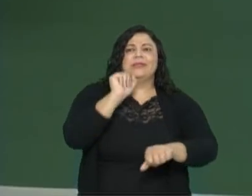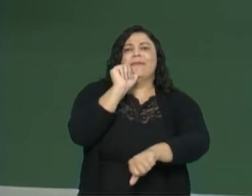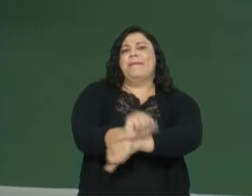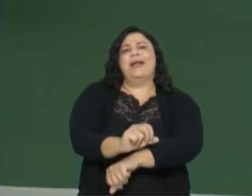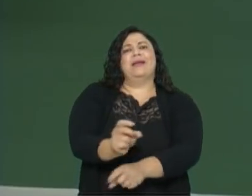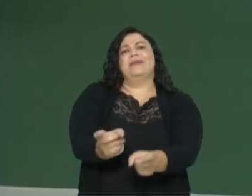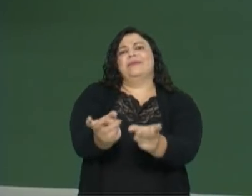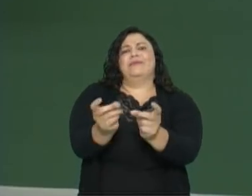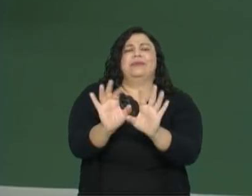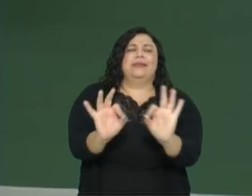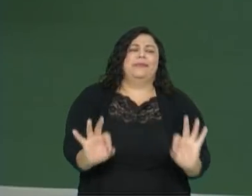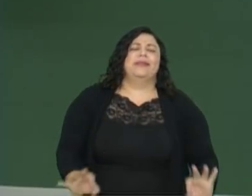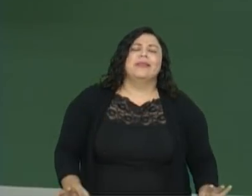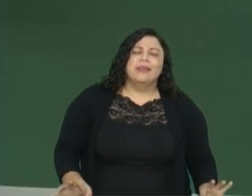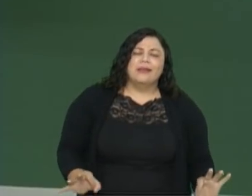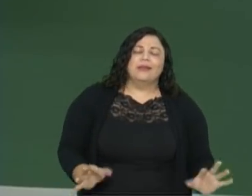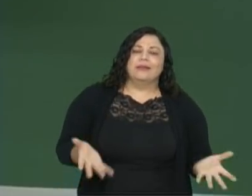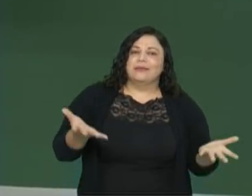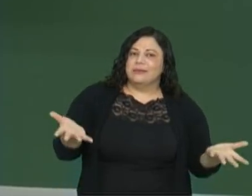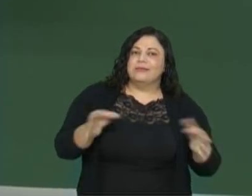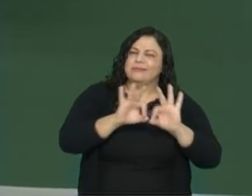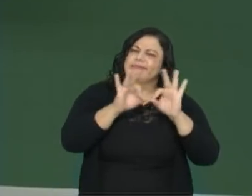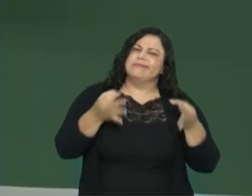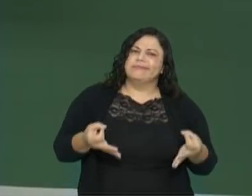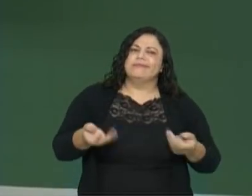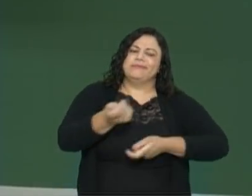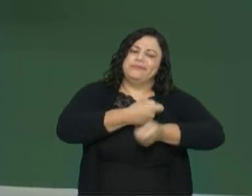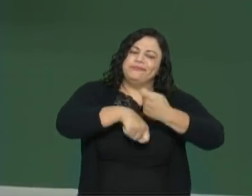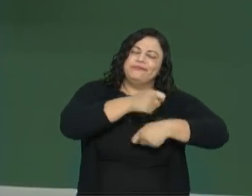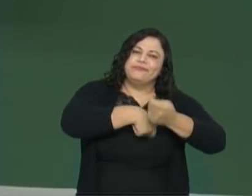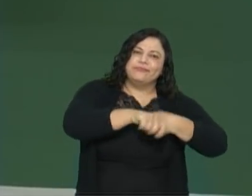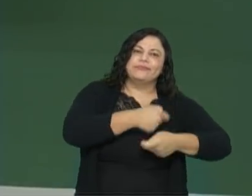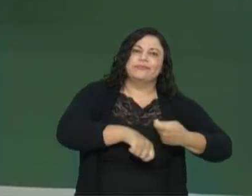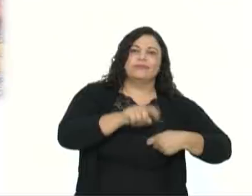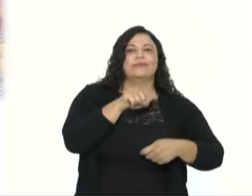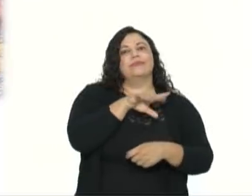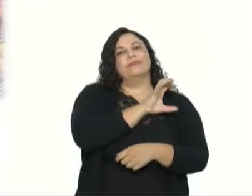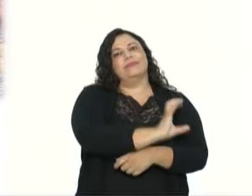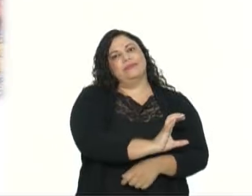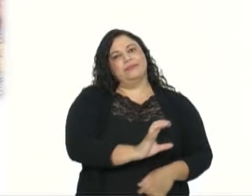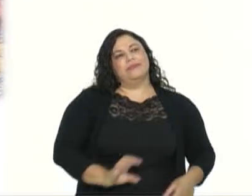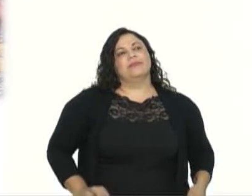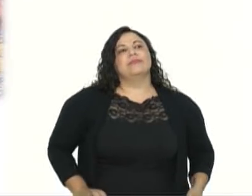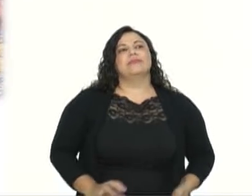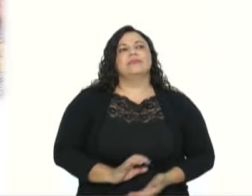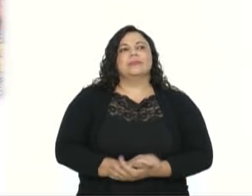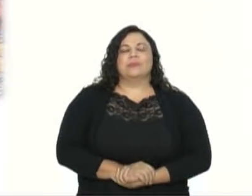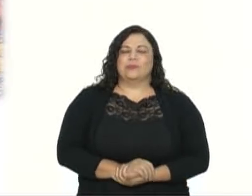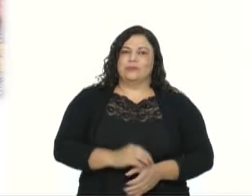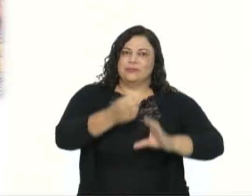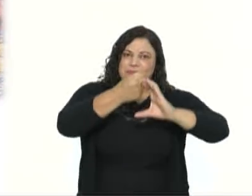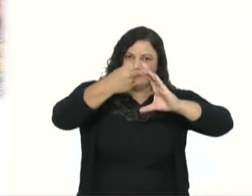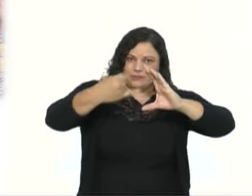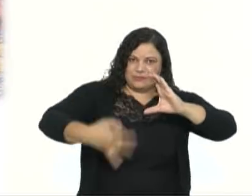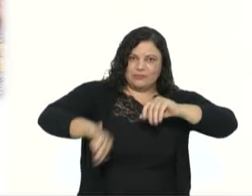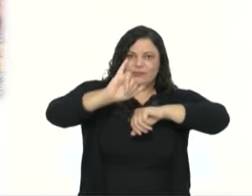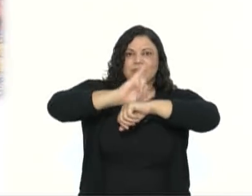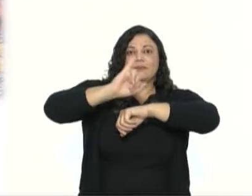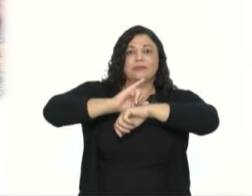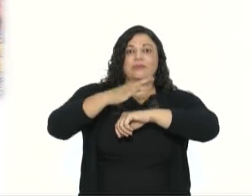simples. Assim que funciona o sistema econômico. Continuando. Características dos metais. Metais são